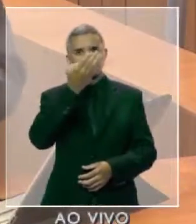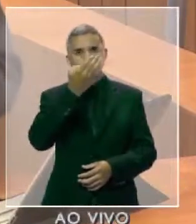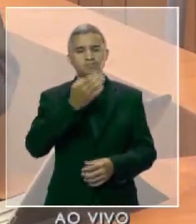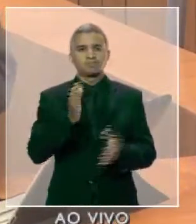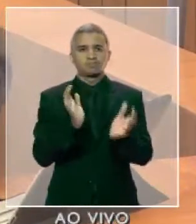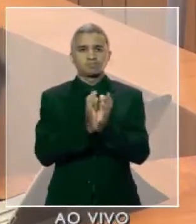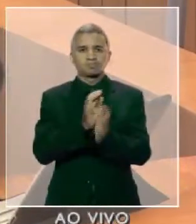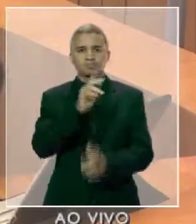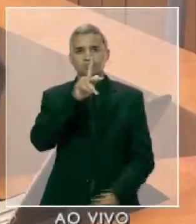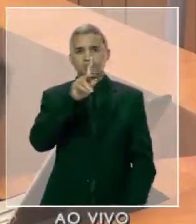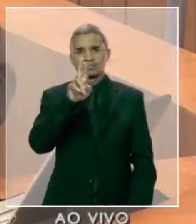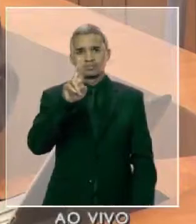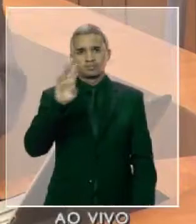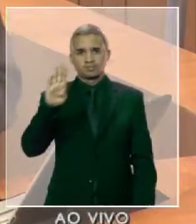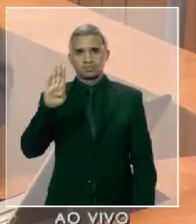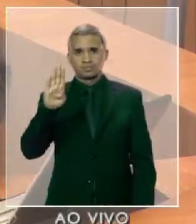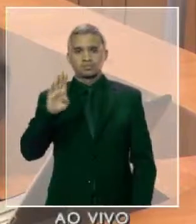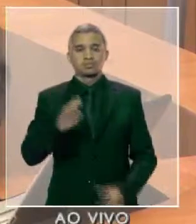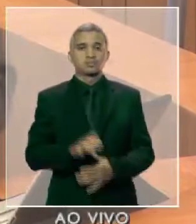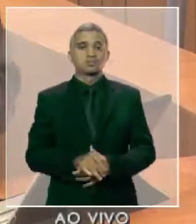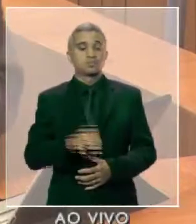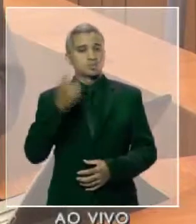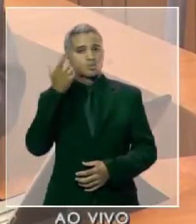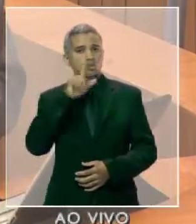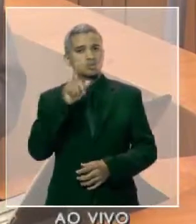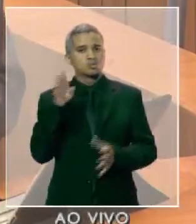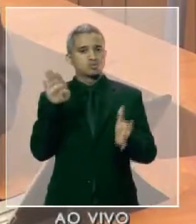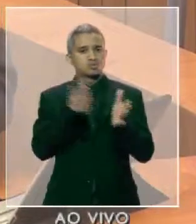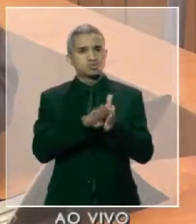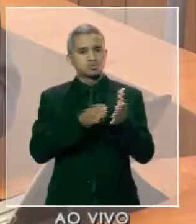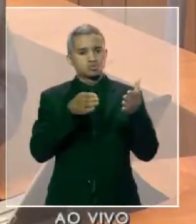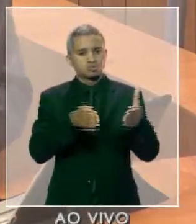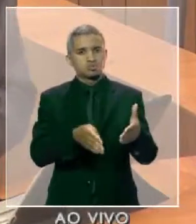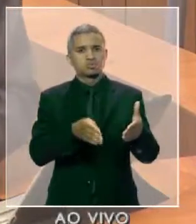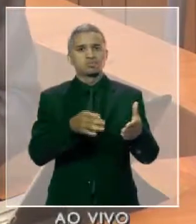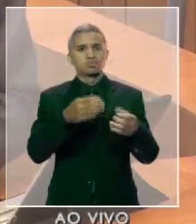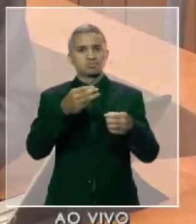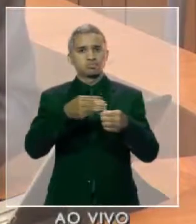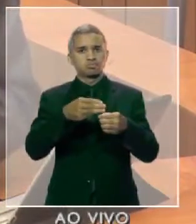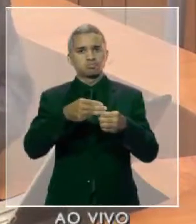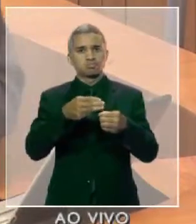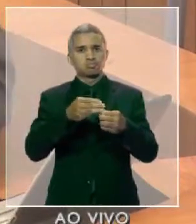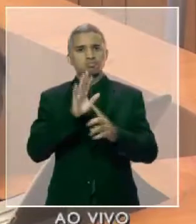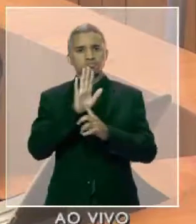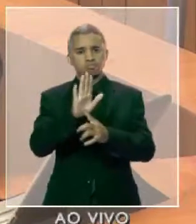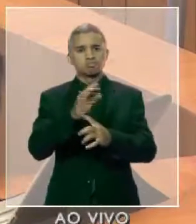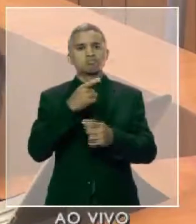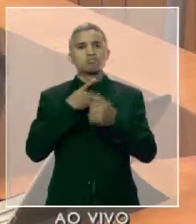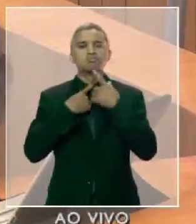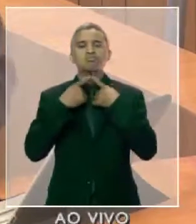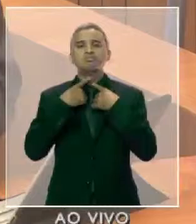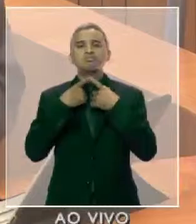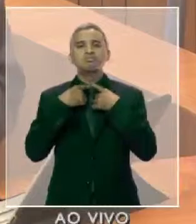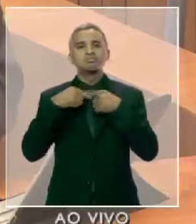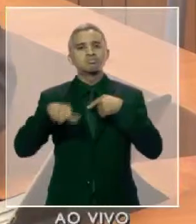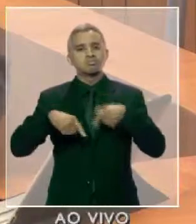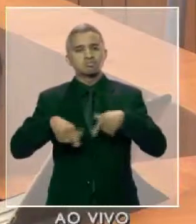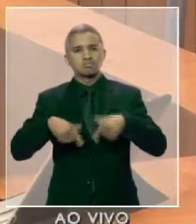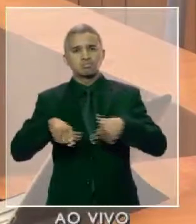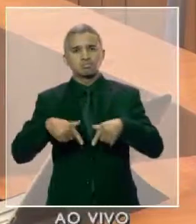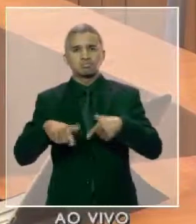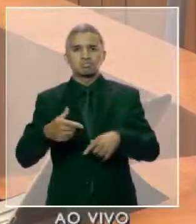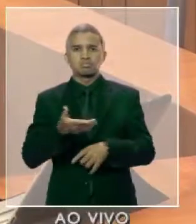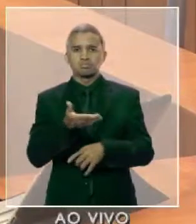uma vez, ele consegue chegar ao município mostrando a sua vontade de fazer gestão pública, se colocando